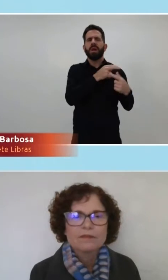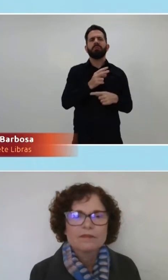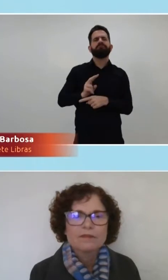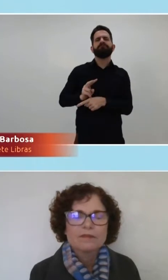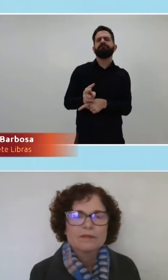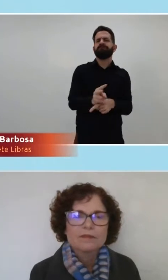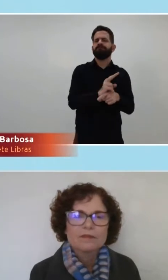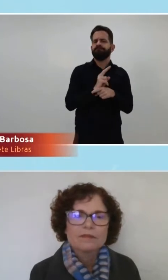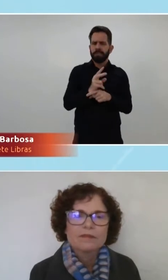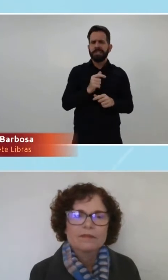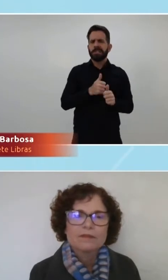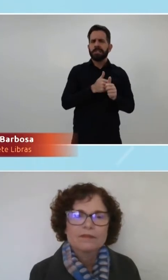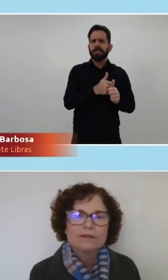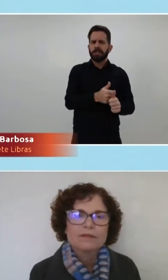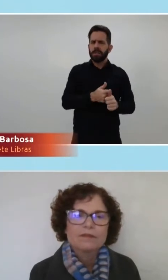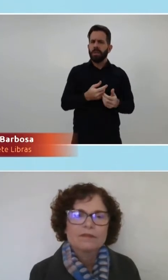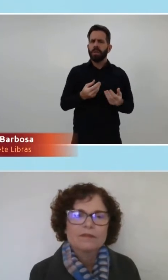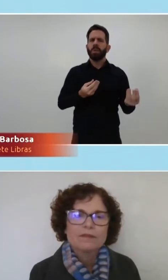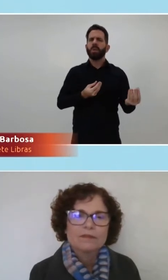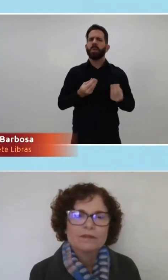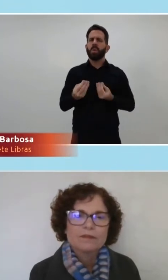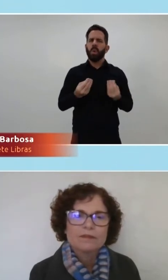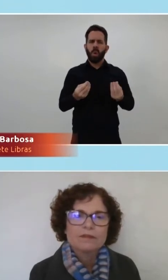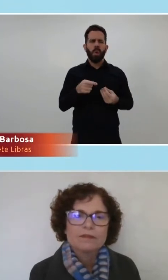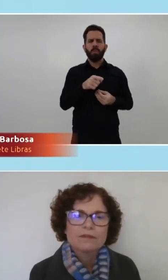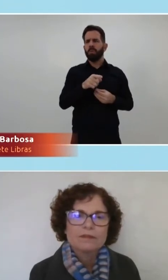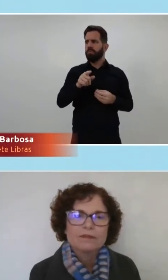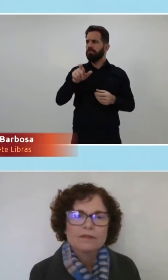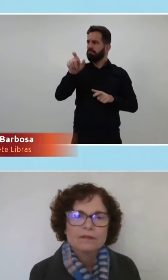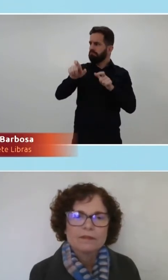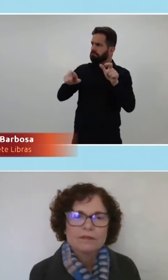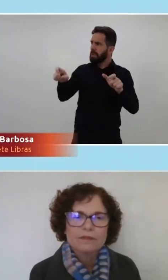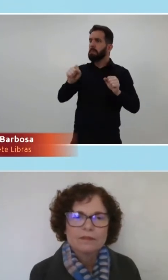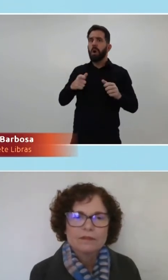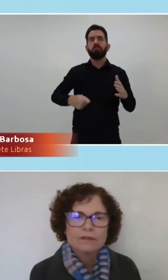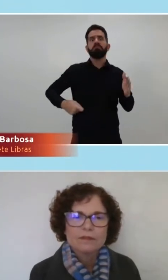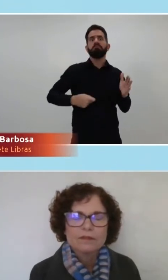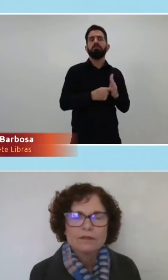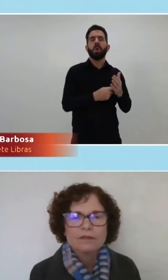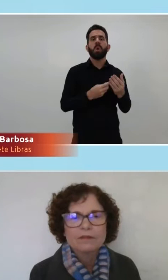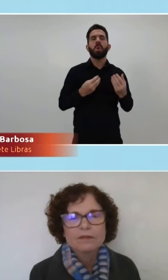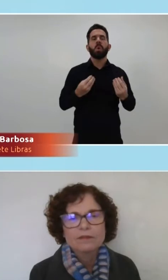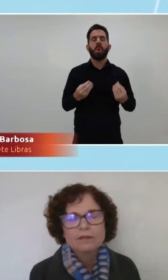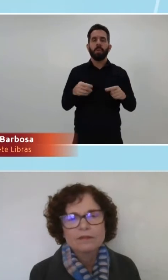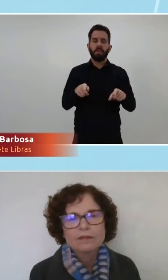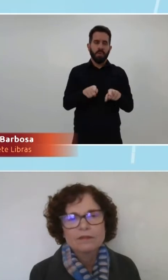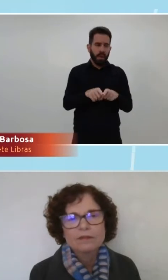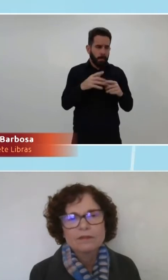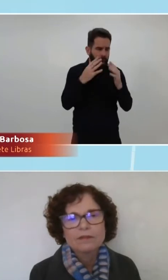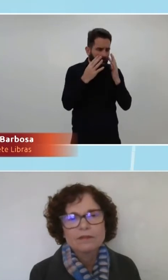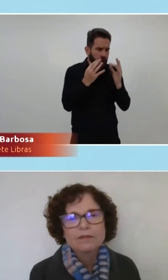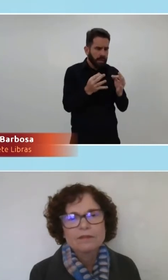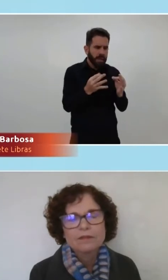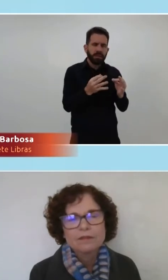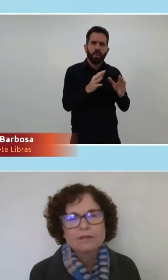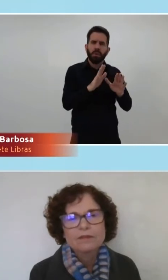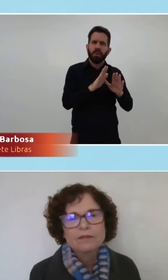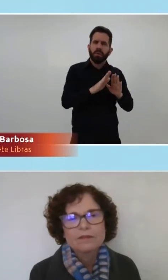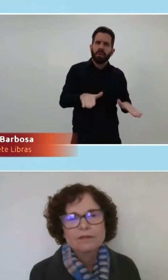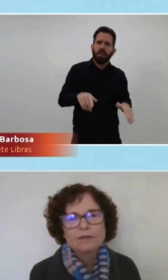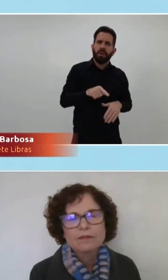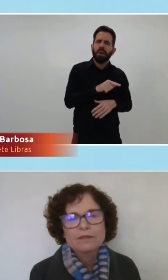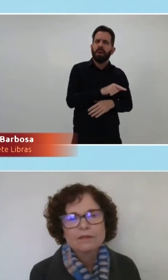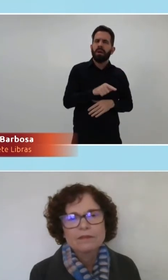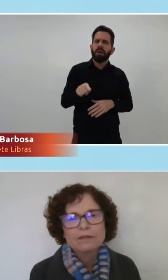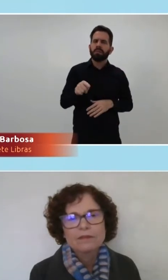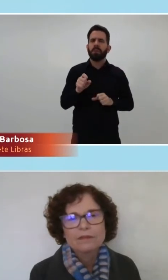violências, como as pessoas podem fazer a denúncia, que pontos também ficar atentos em relação a crianças, né, que possam